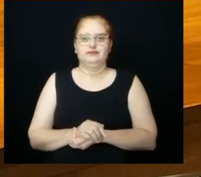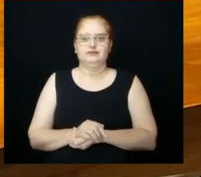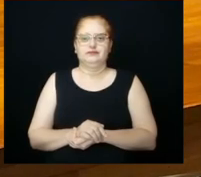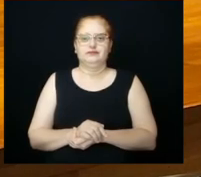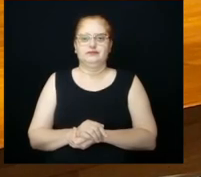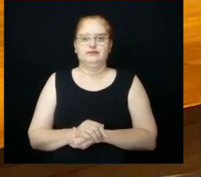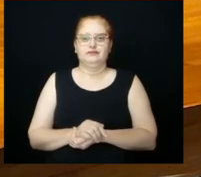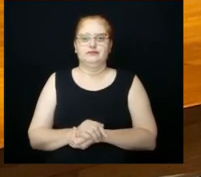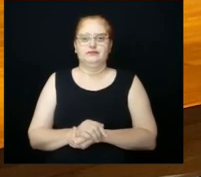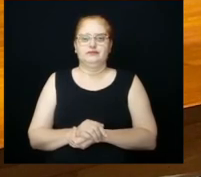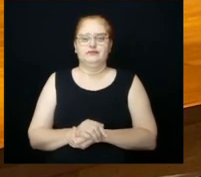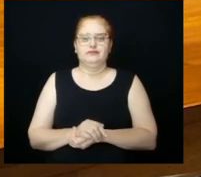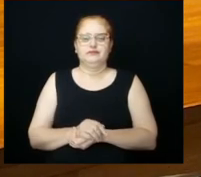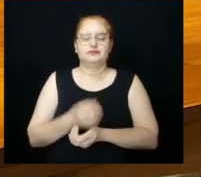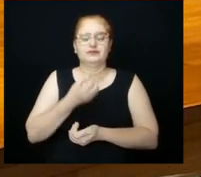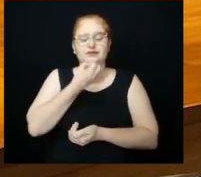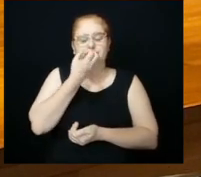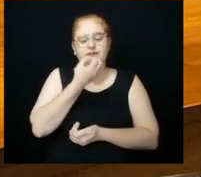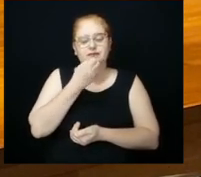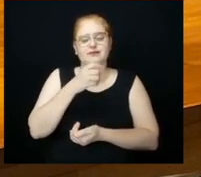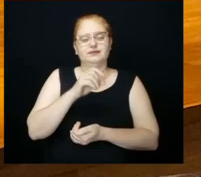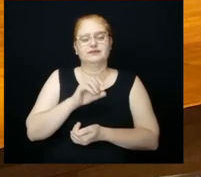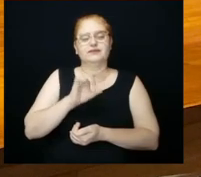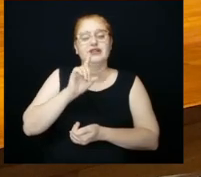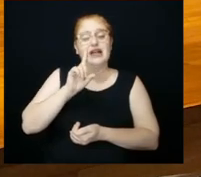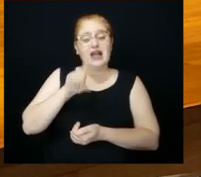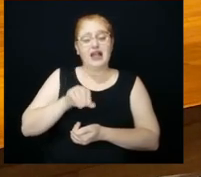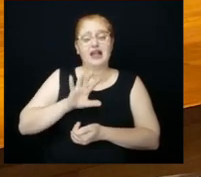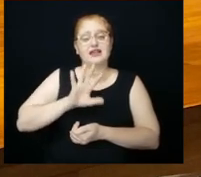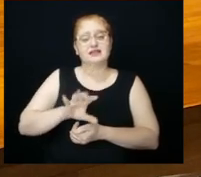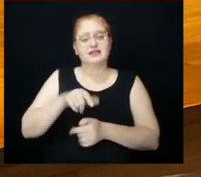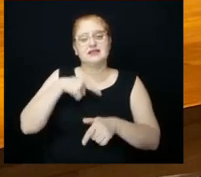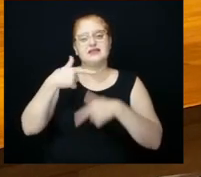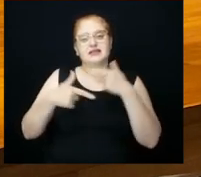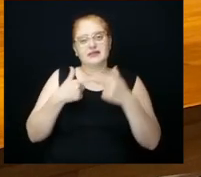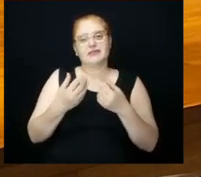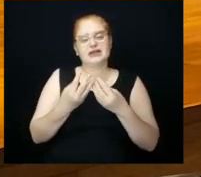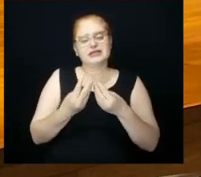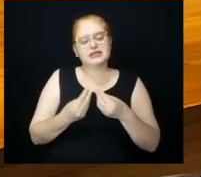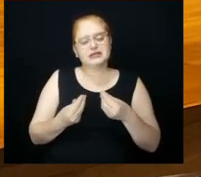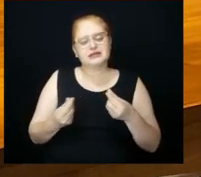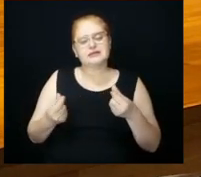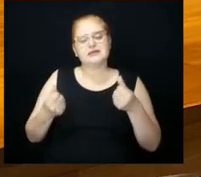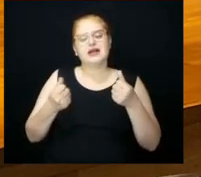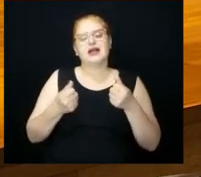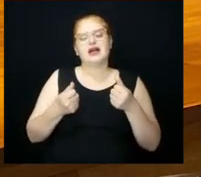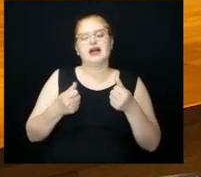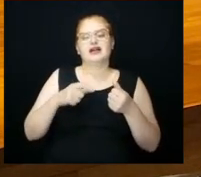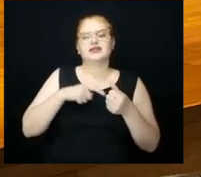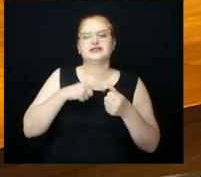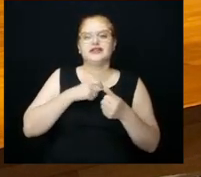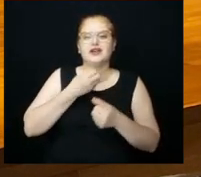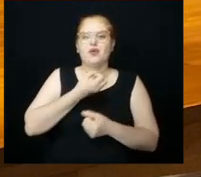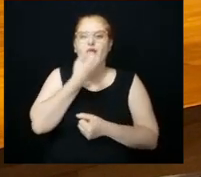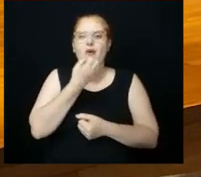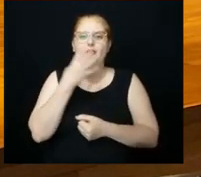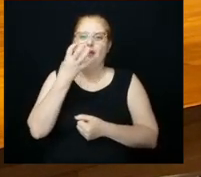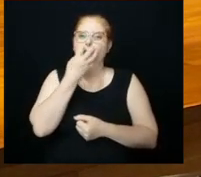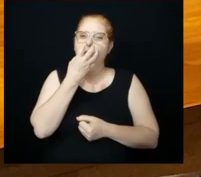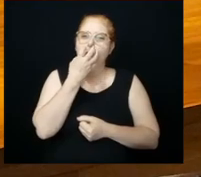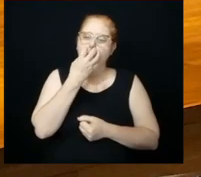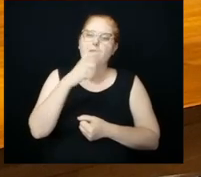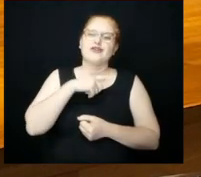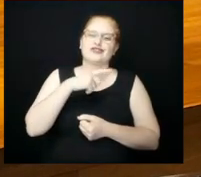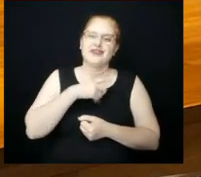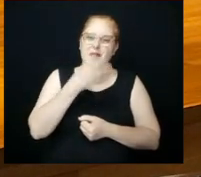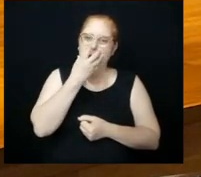E assim, os contos dele todos assim, são, trabalham com essa questão bem sensível. Tem o conto do cachorro, tem que ele tinha